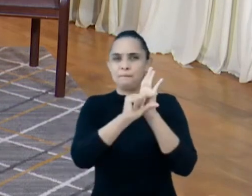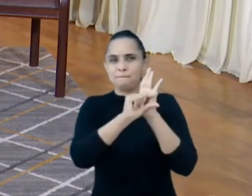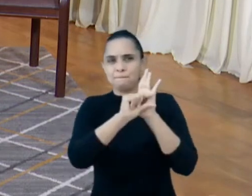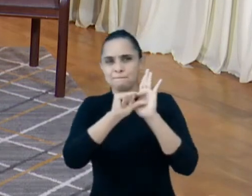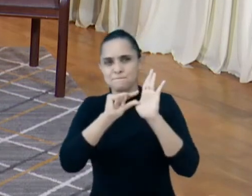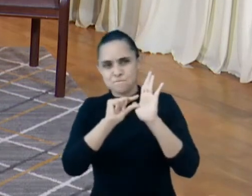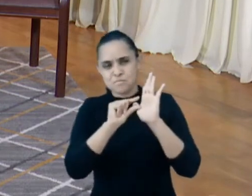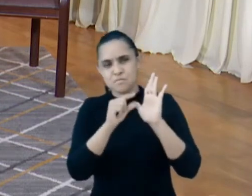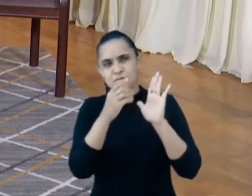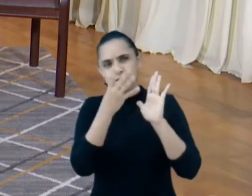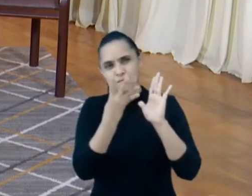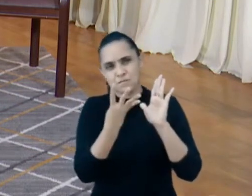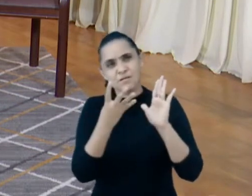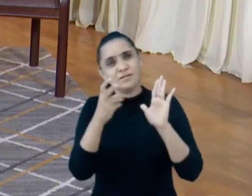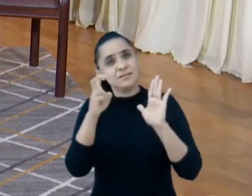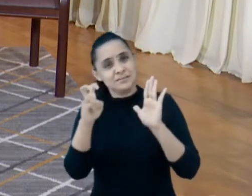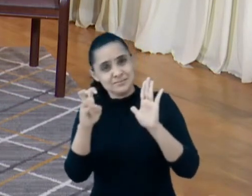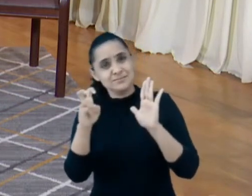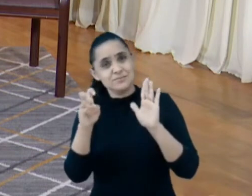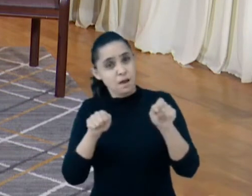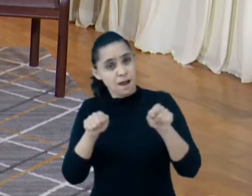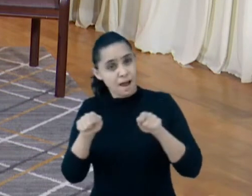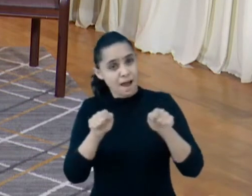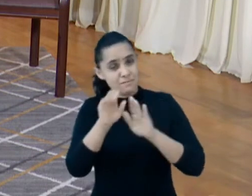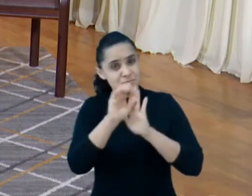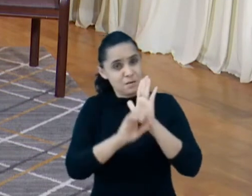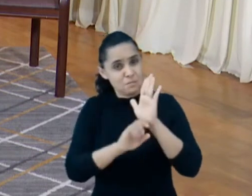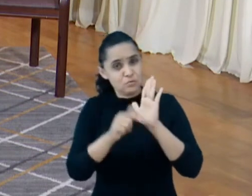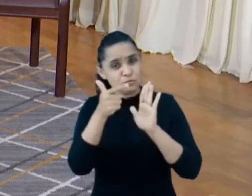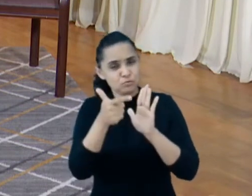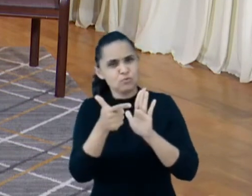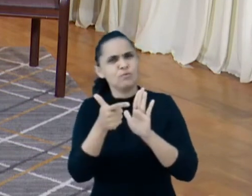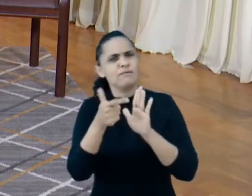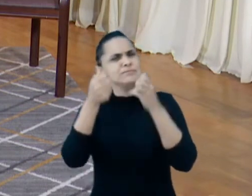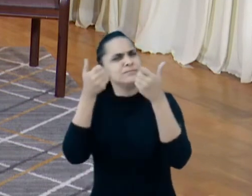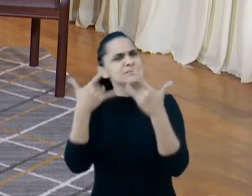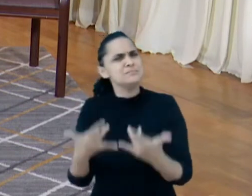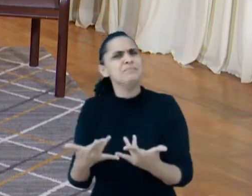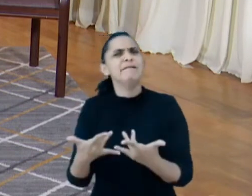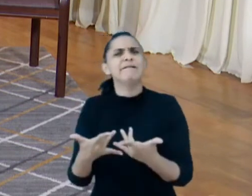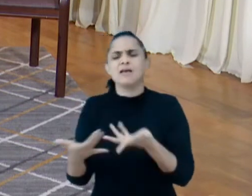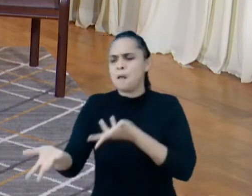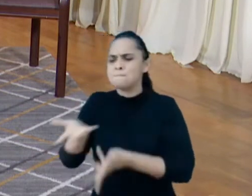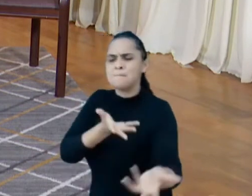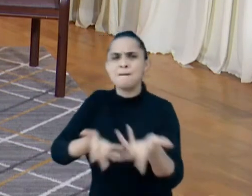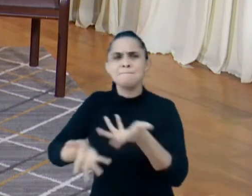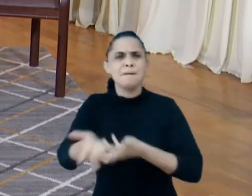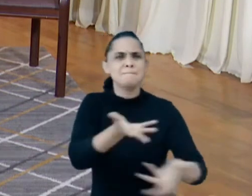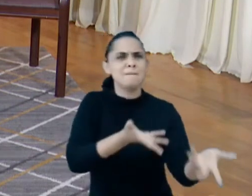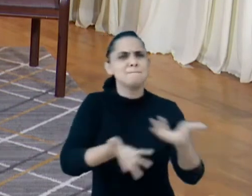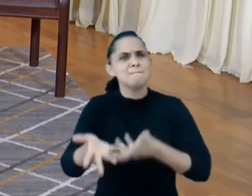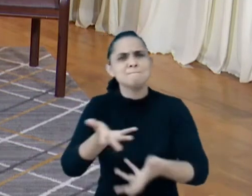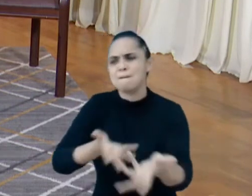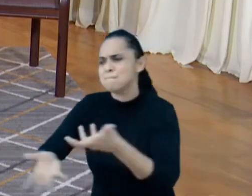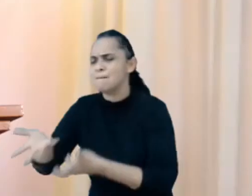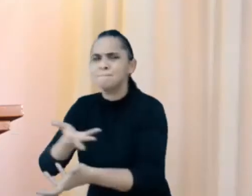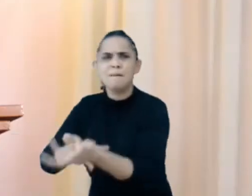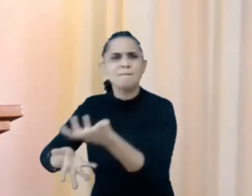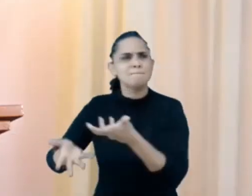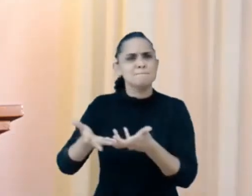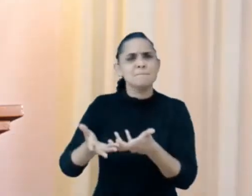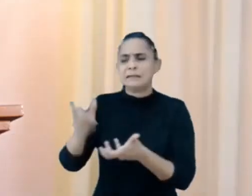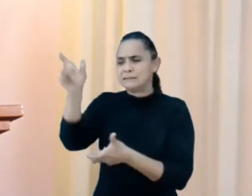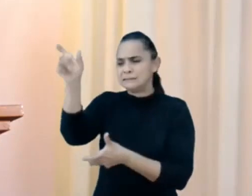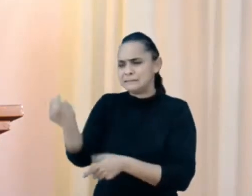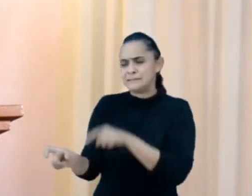45 diz que eles compartilhavam tudo de acordo com a necessidade de cada um.